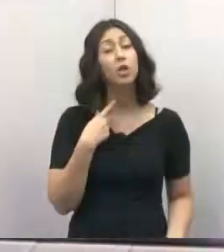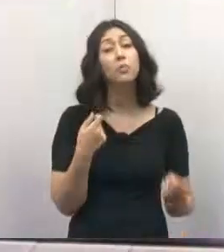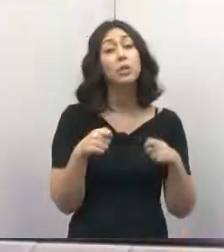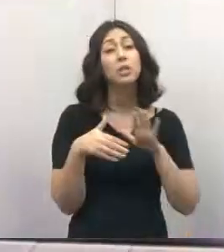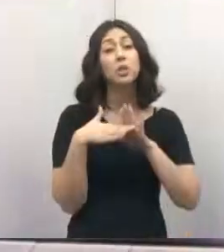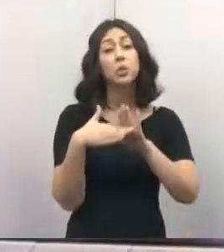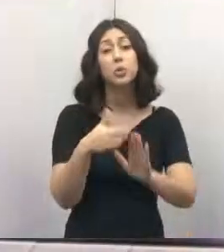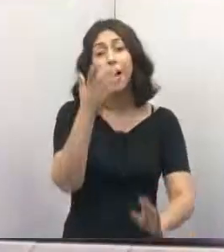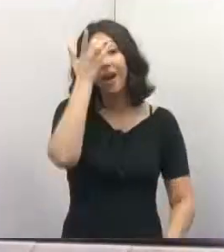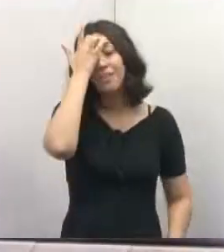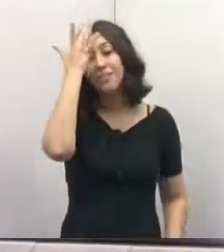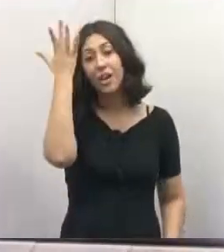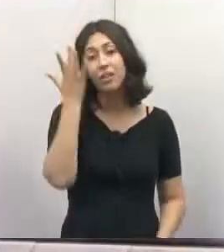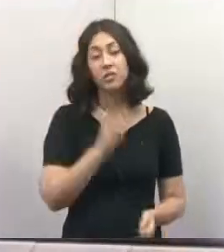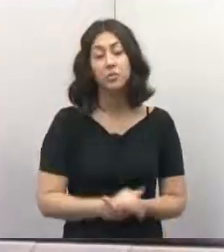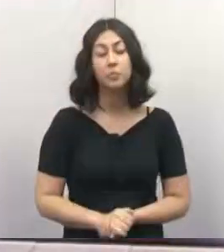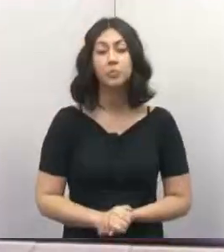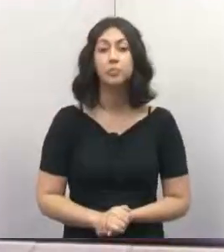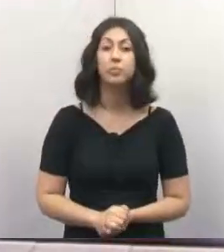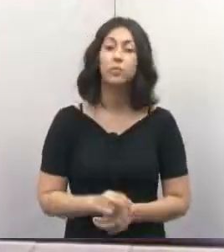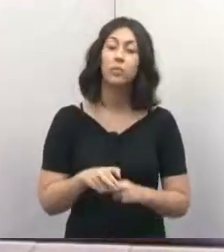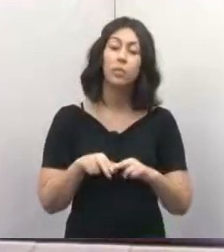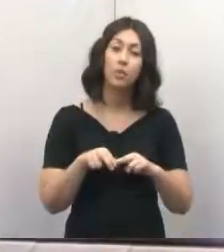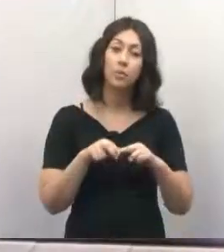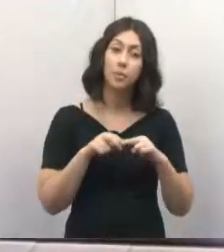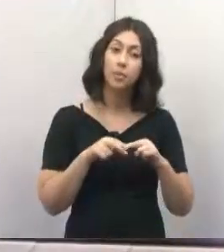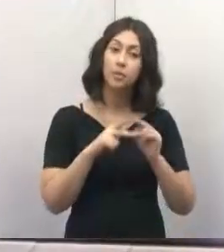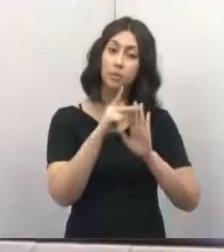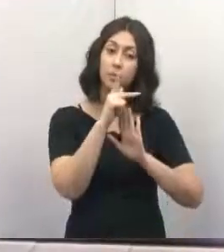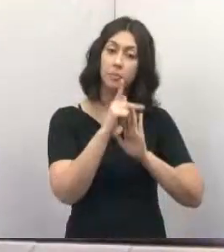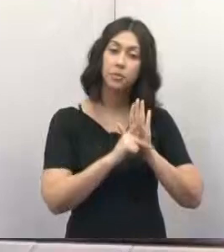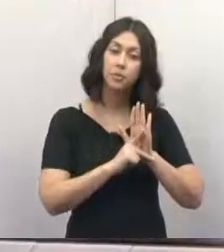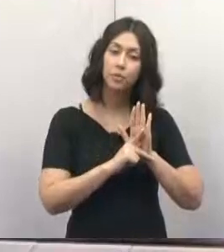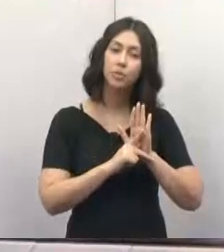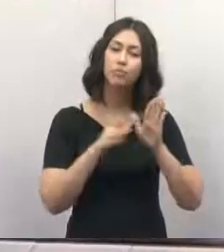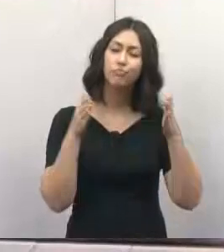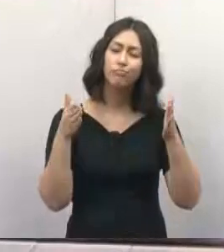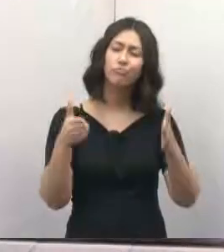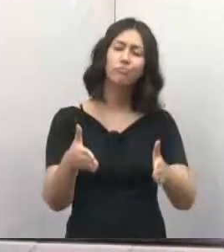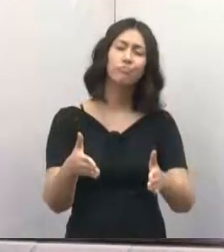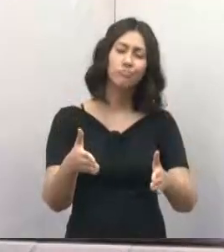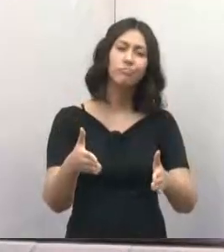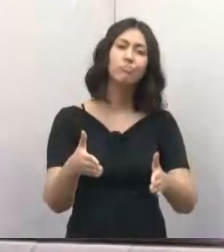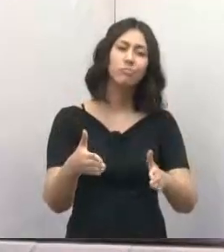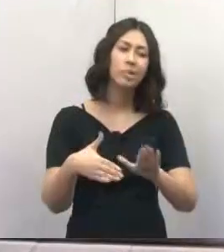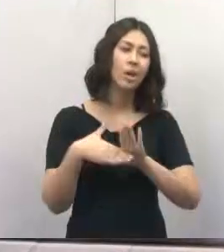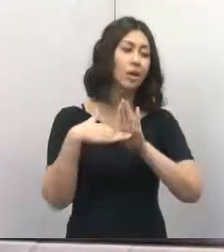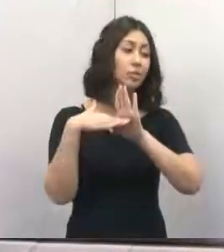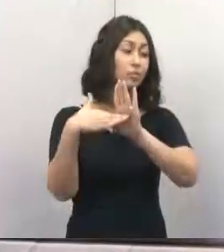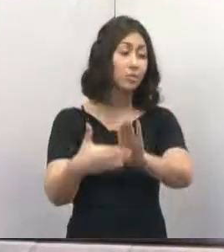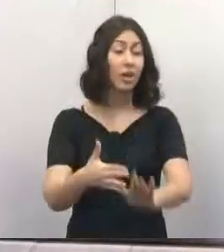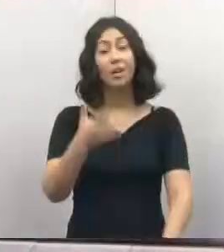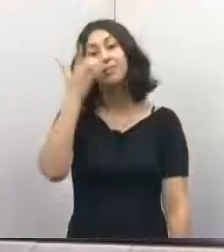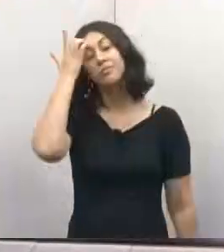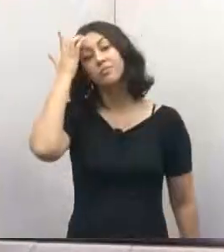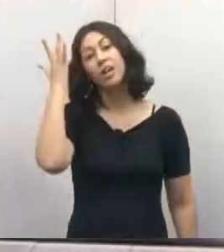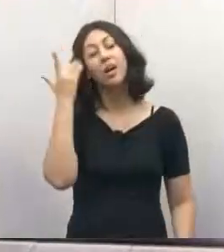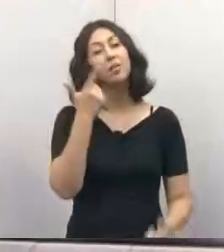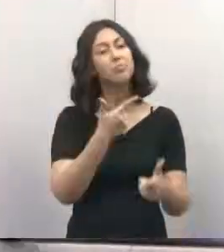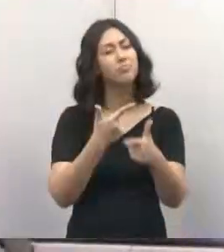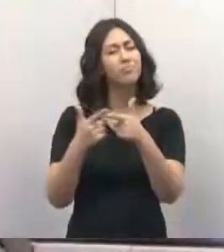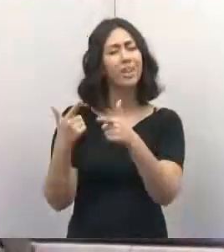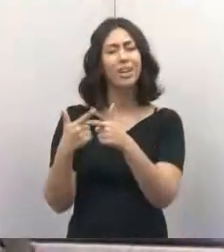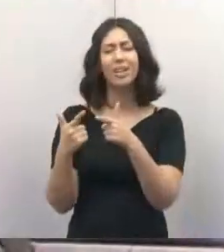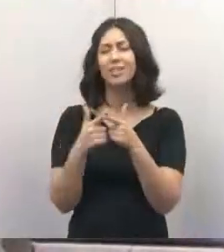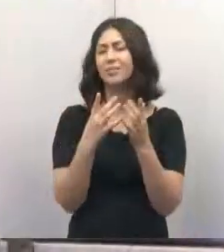facilitar a vida das pessoas. Nesse sentido aqui, esse projeto vai a esse encontro, de facilitar, desburocratizar o